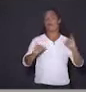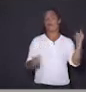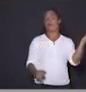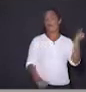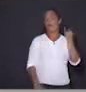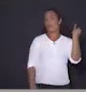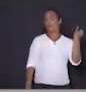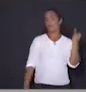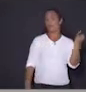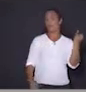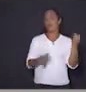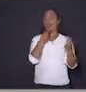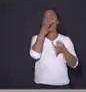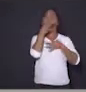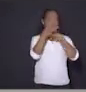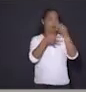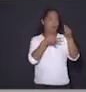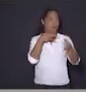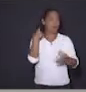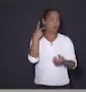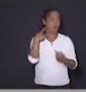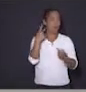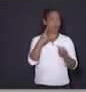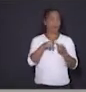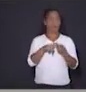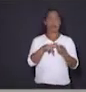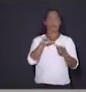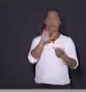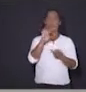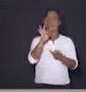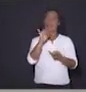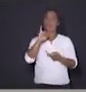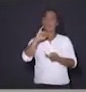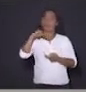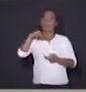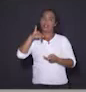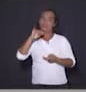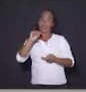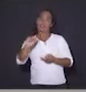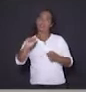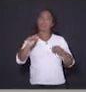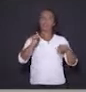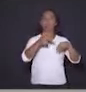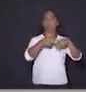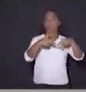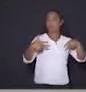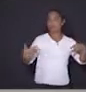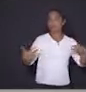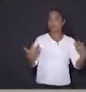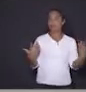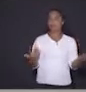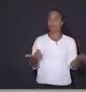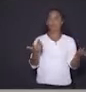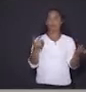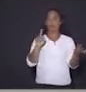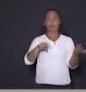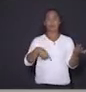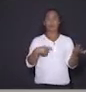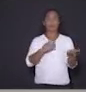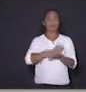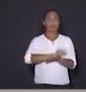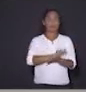sua opinião política sua etnia se você sua orientação sexual entre outras questões que podem levar à